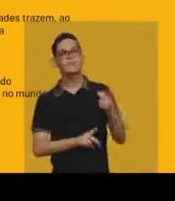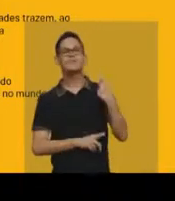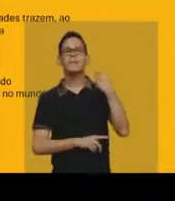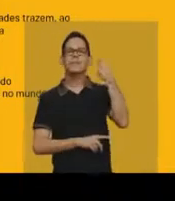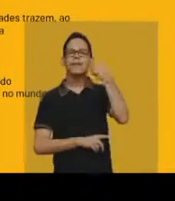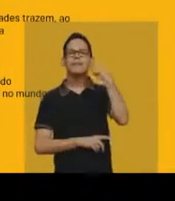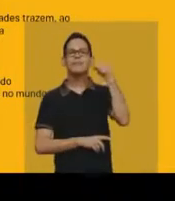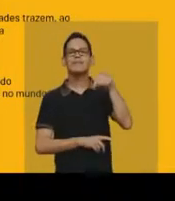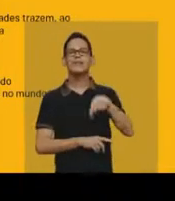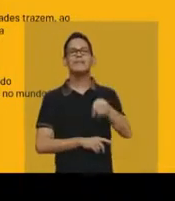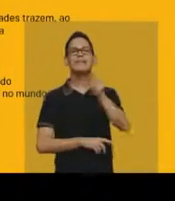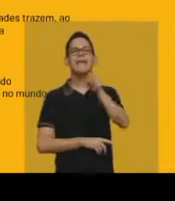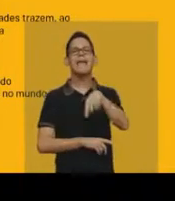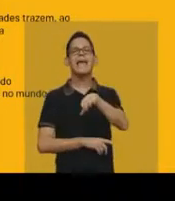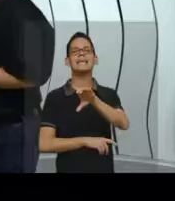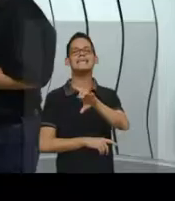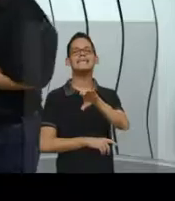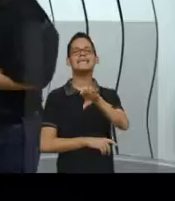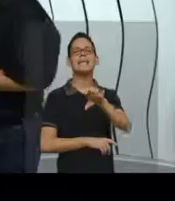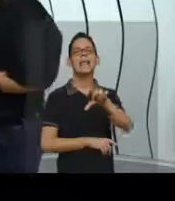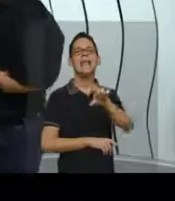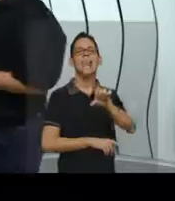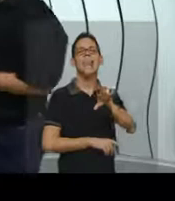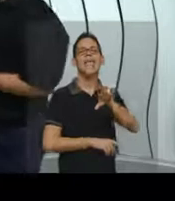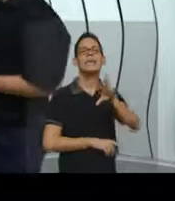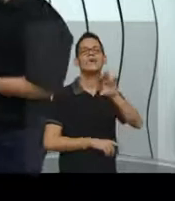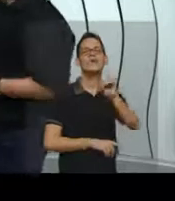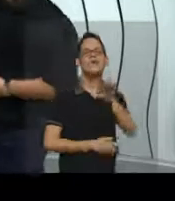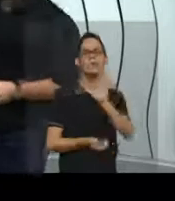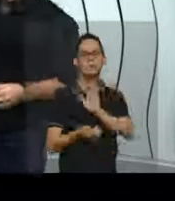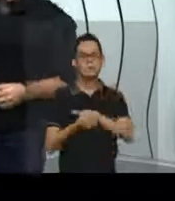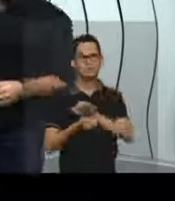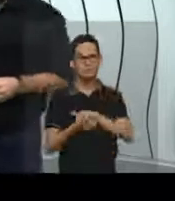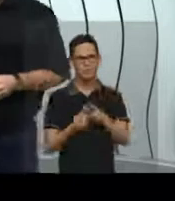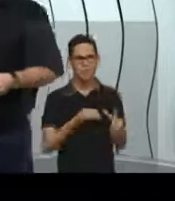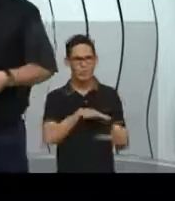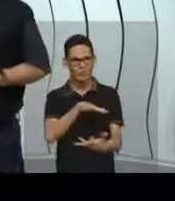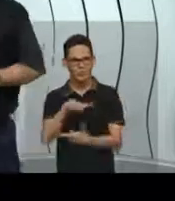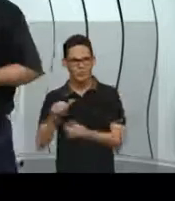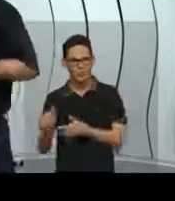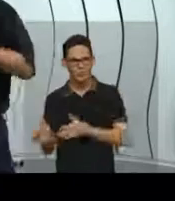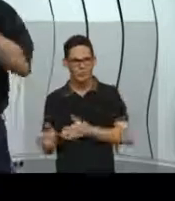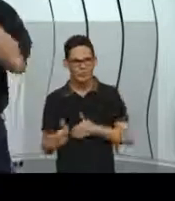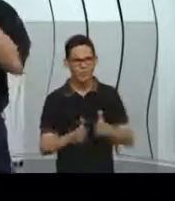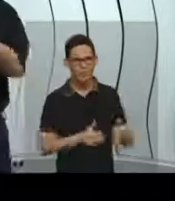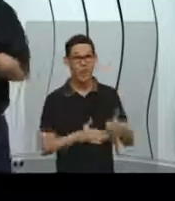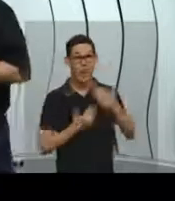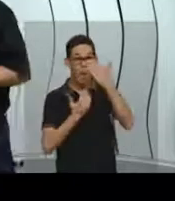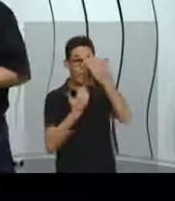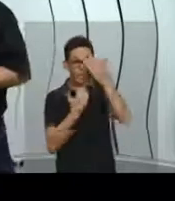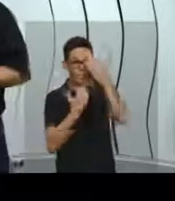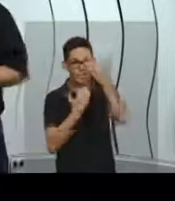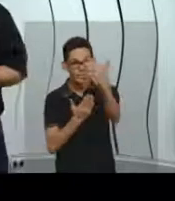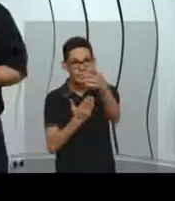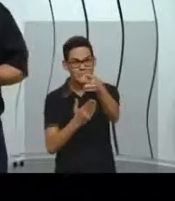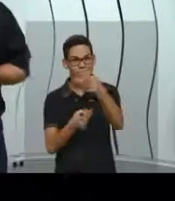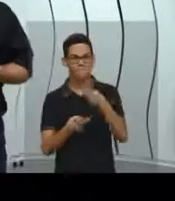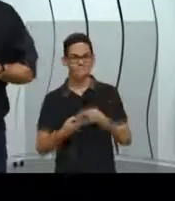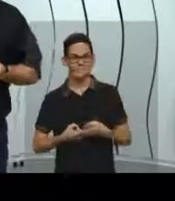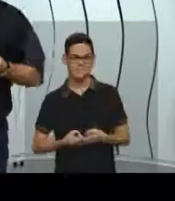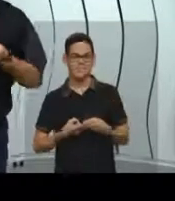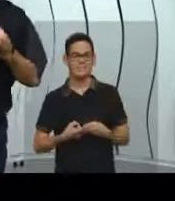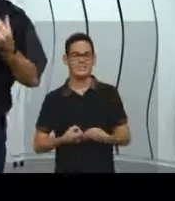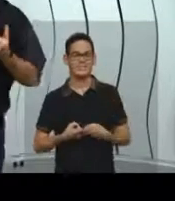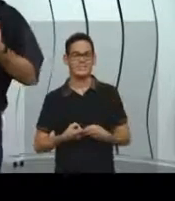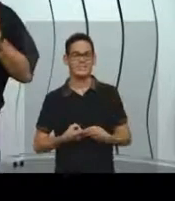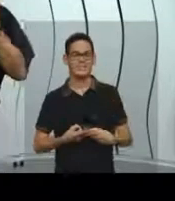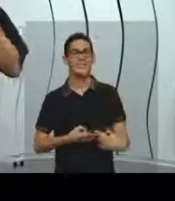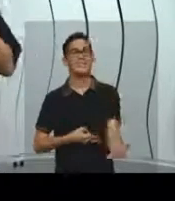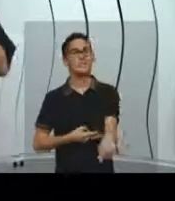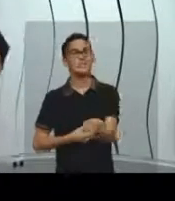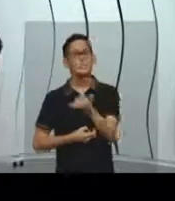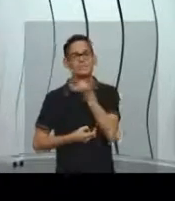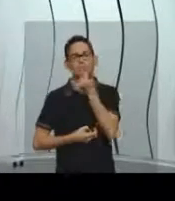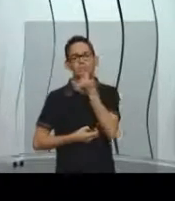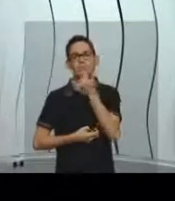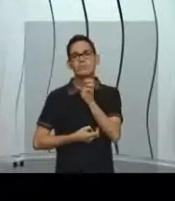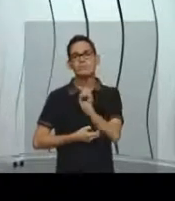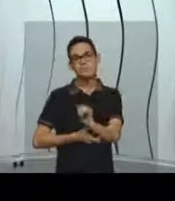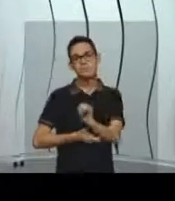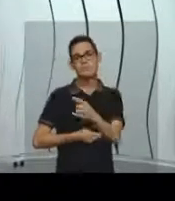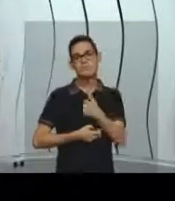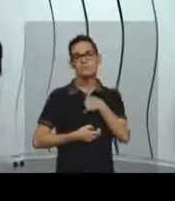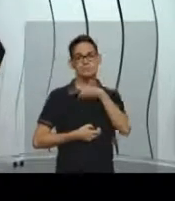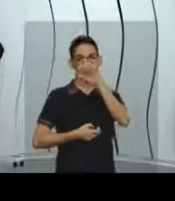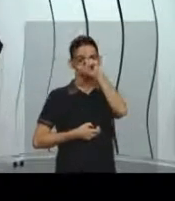mundo, certinho? Bom, pessoal, muito obrigado pela paciência, perdoem as